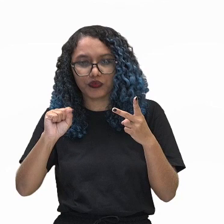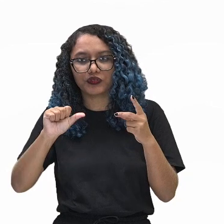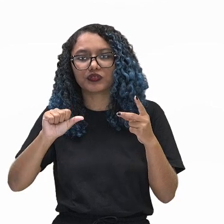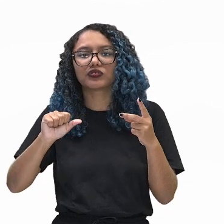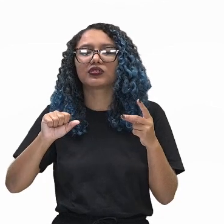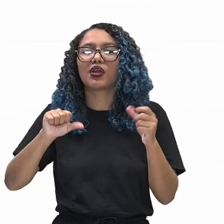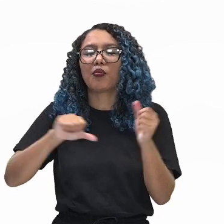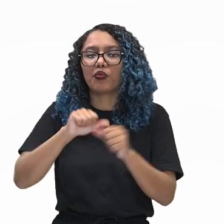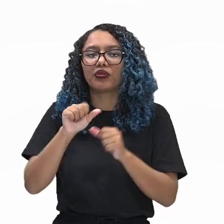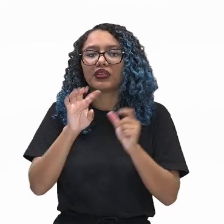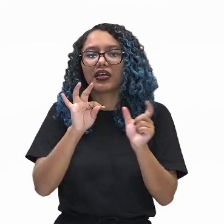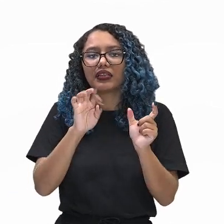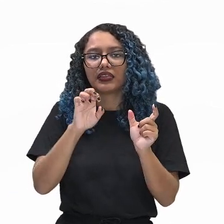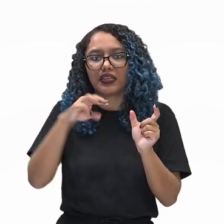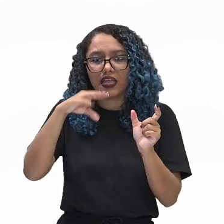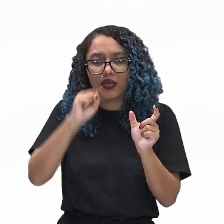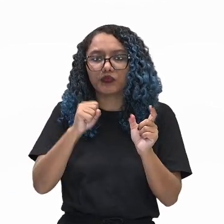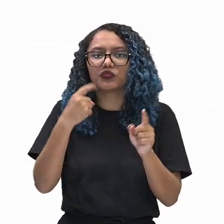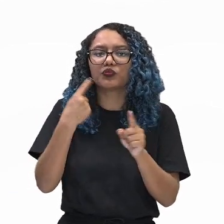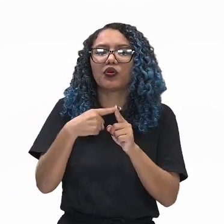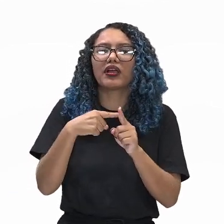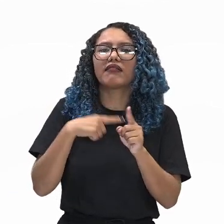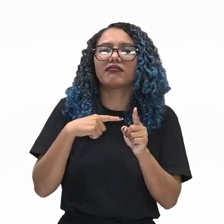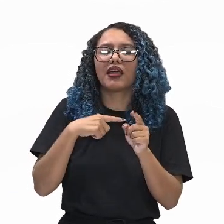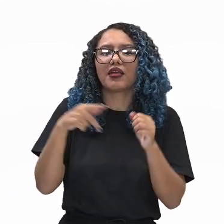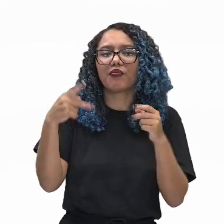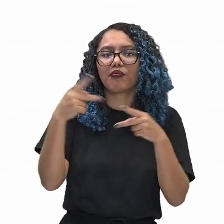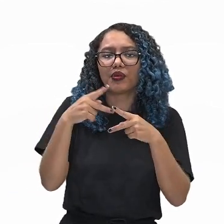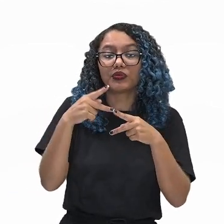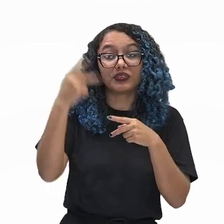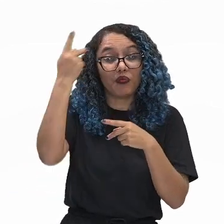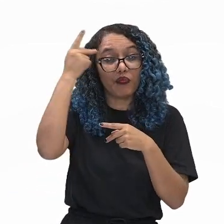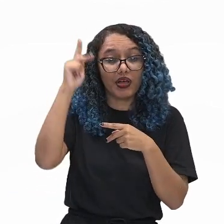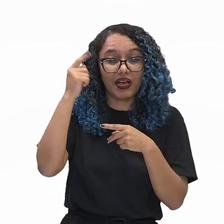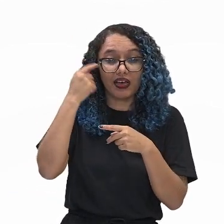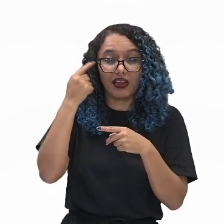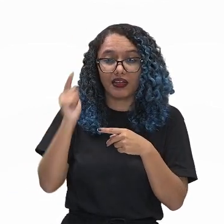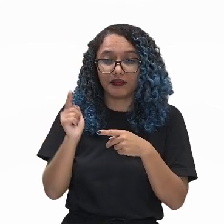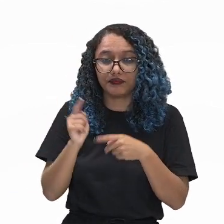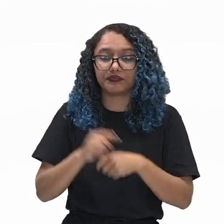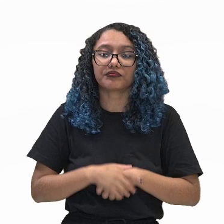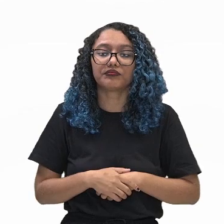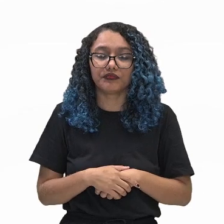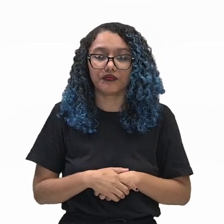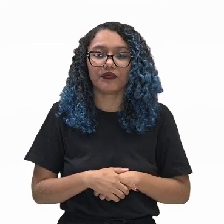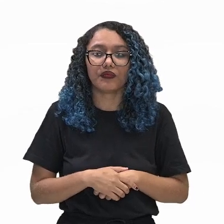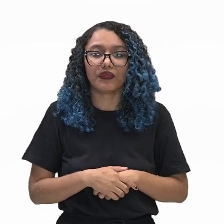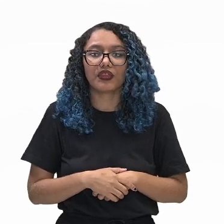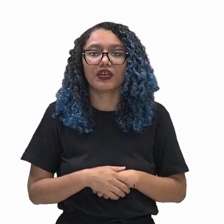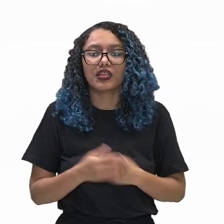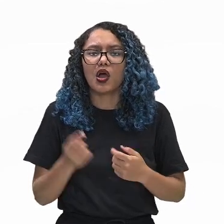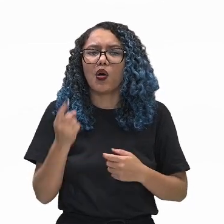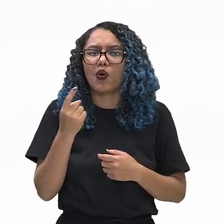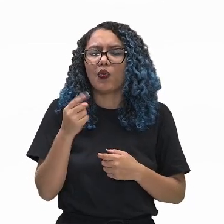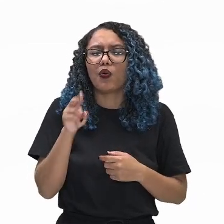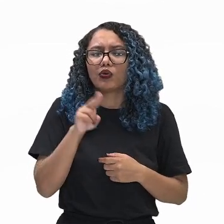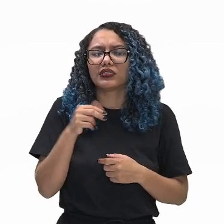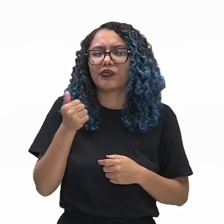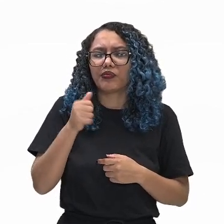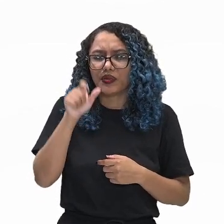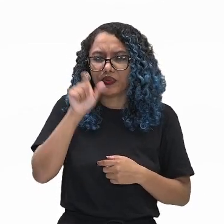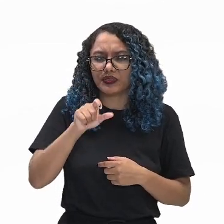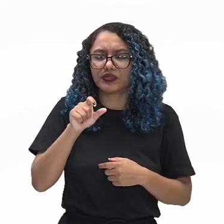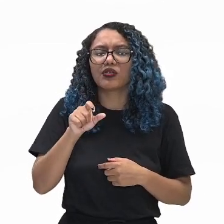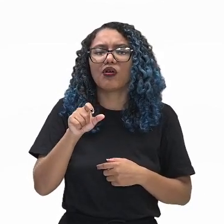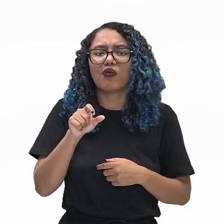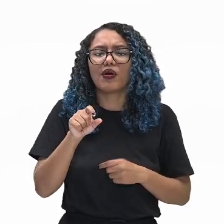para, Para nós termos. Então veja que ao usar a primeira pessoa do plural, eu estou tentando me